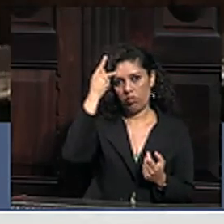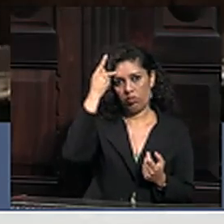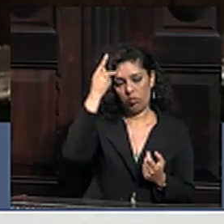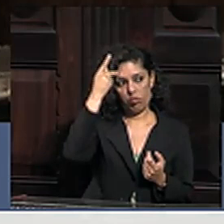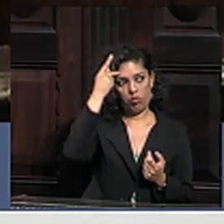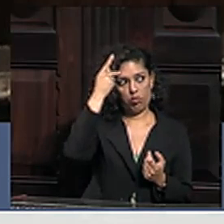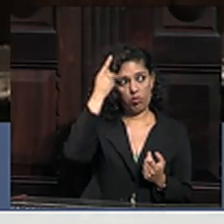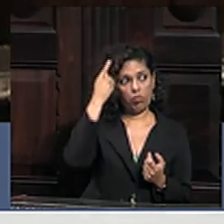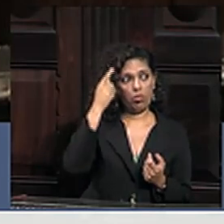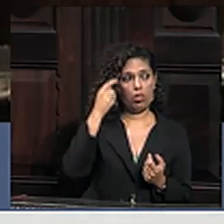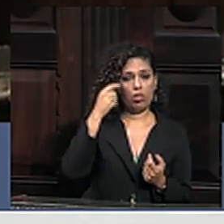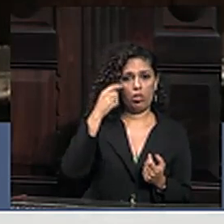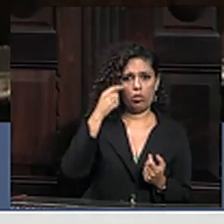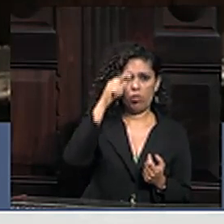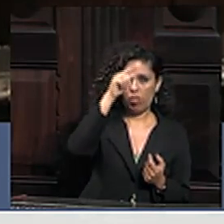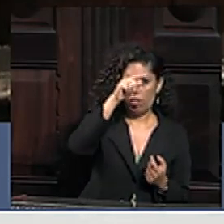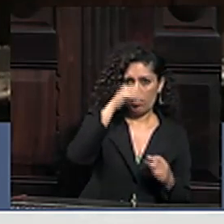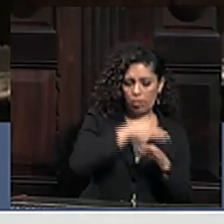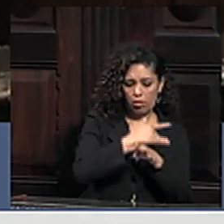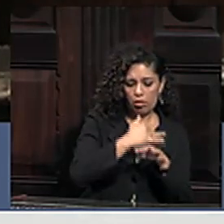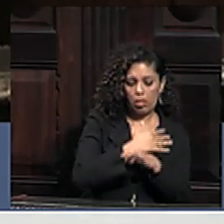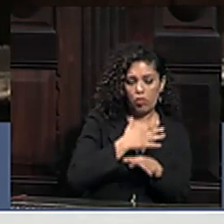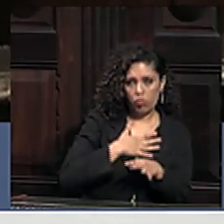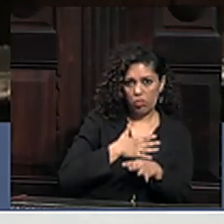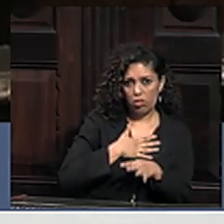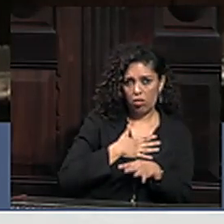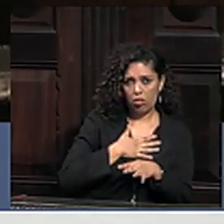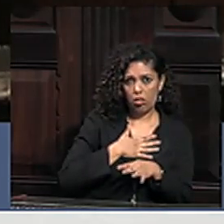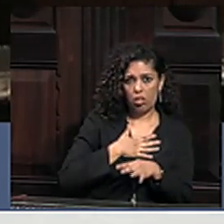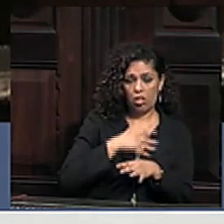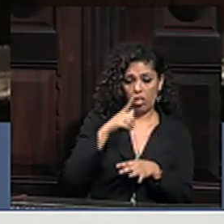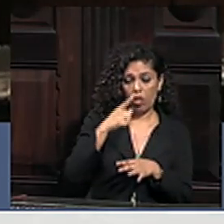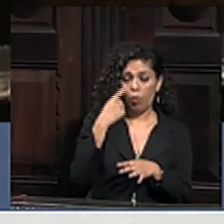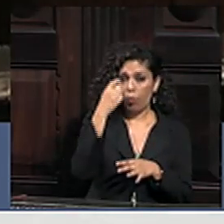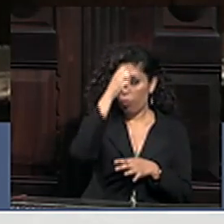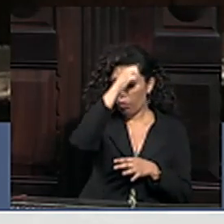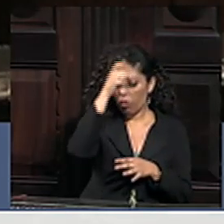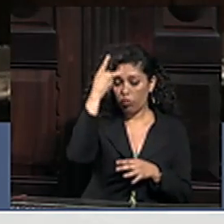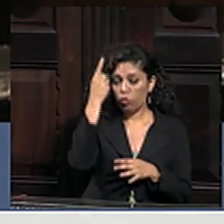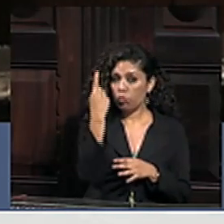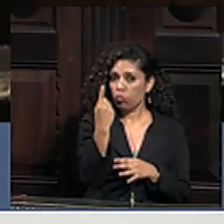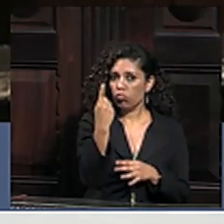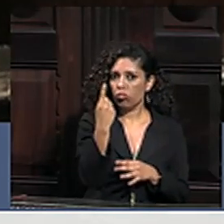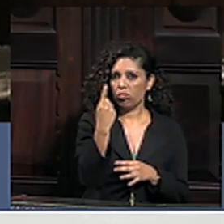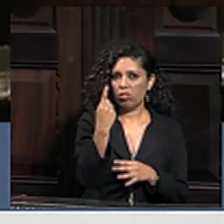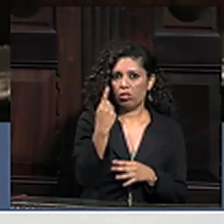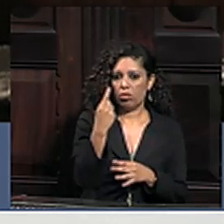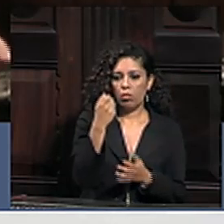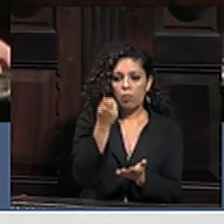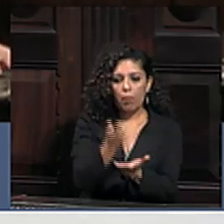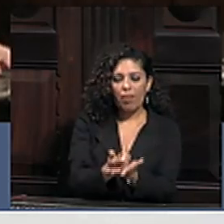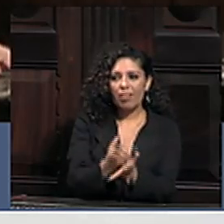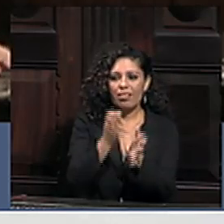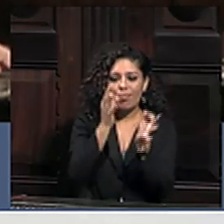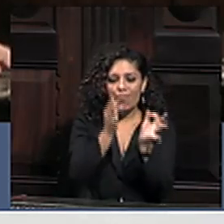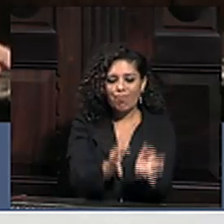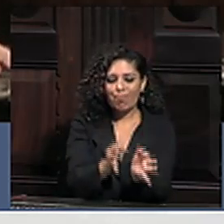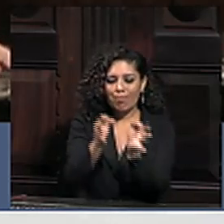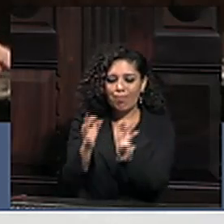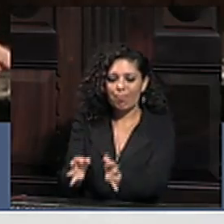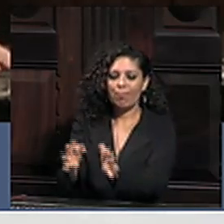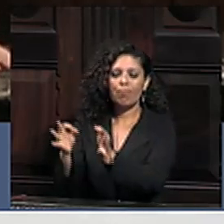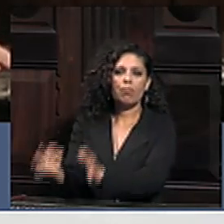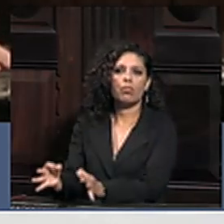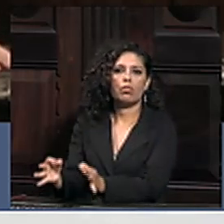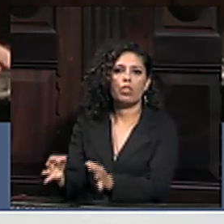o salário do servidor municipal dentro do mês. Não é no 5º dia útil,